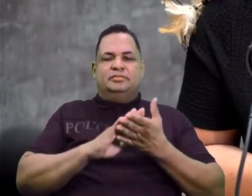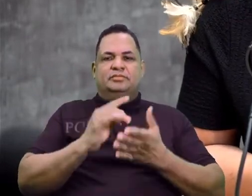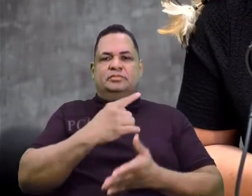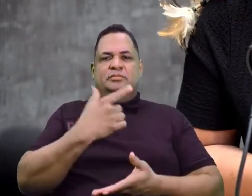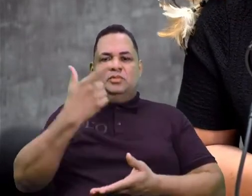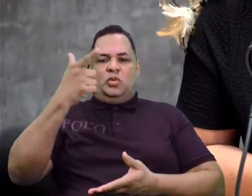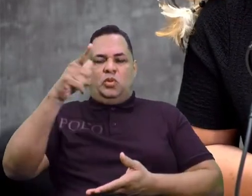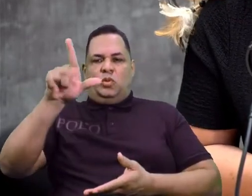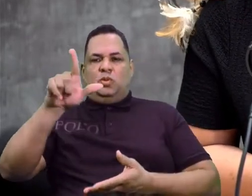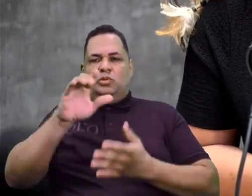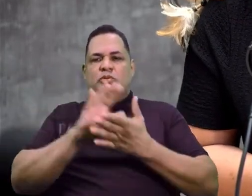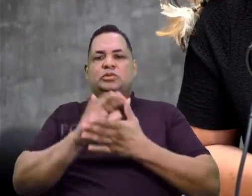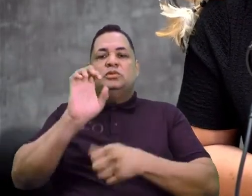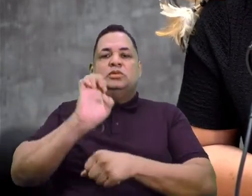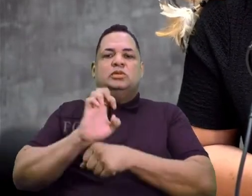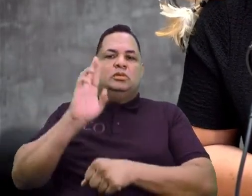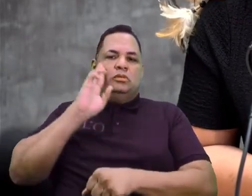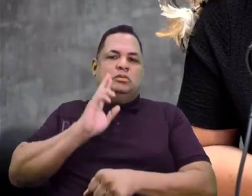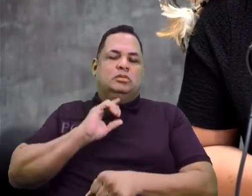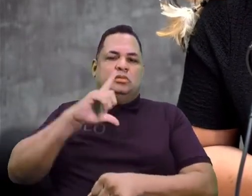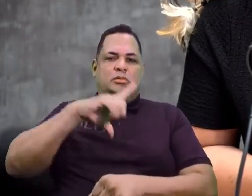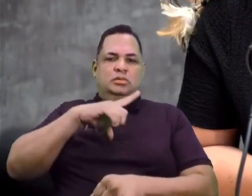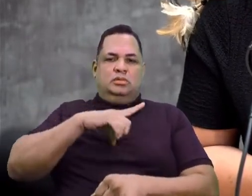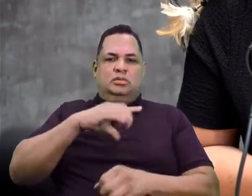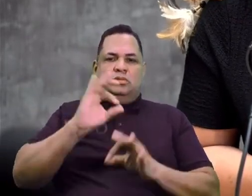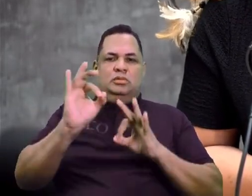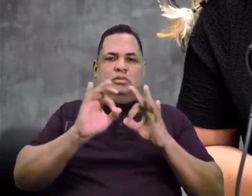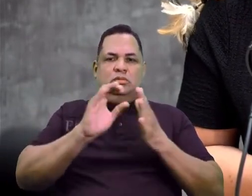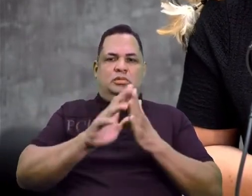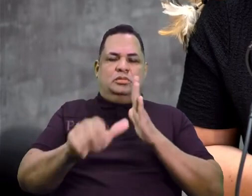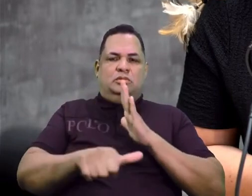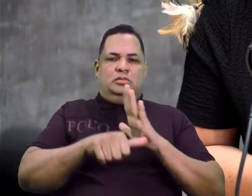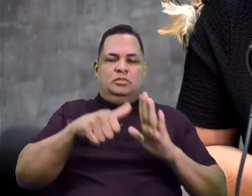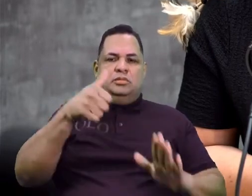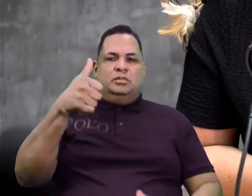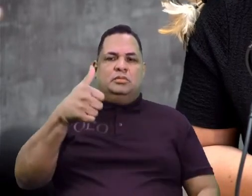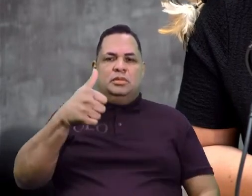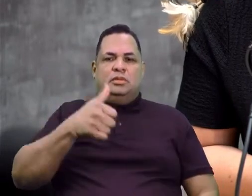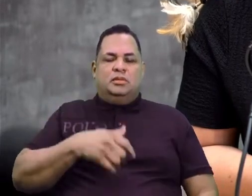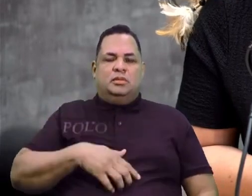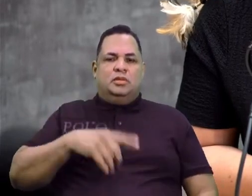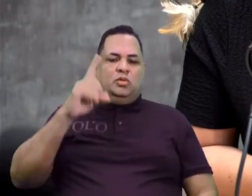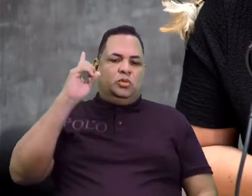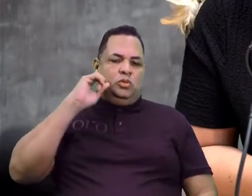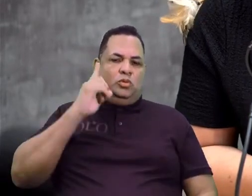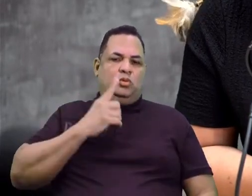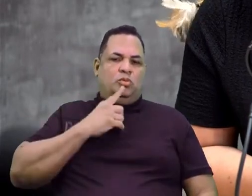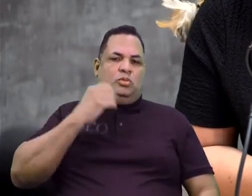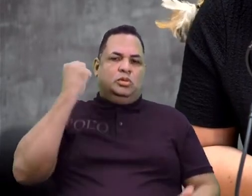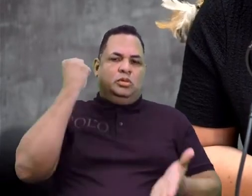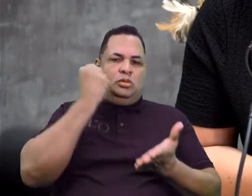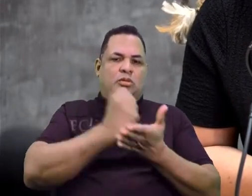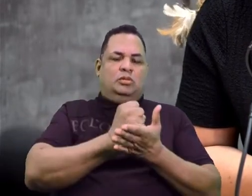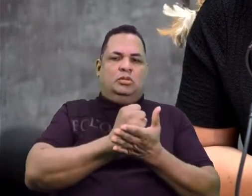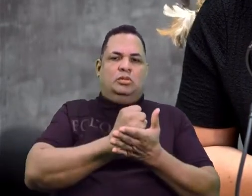conseguimos, de fato, no estado de Rondônia, termos um dos primeiros surdos, né? A